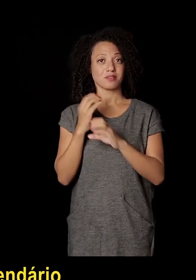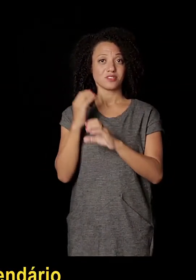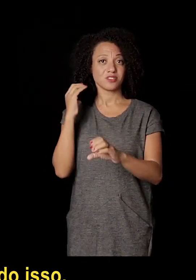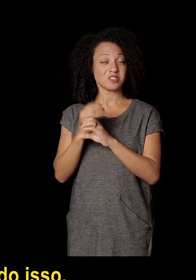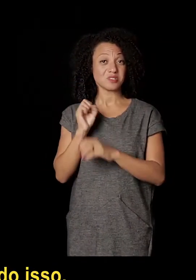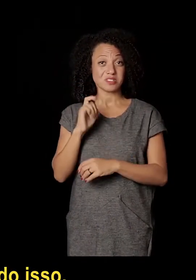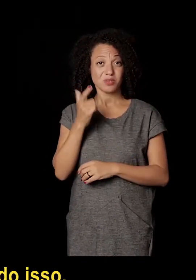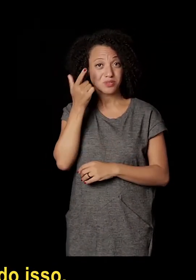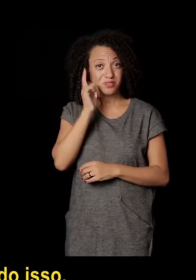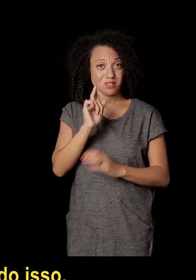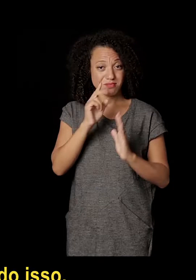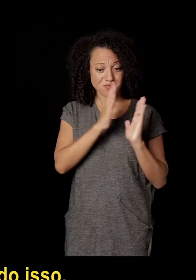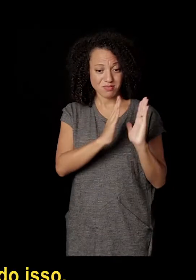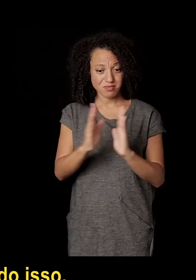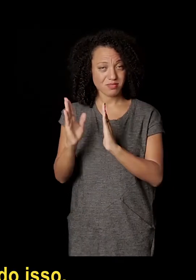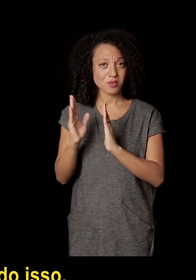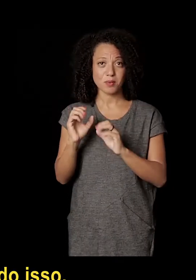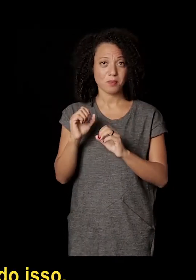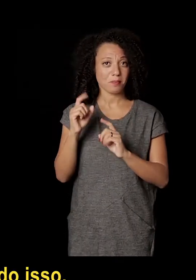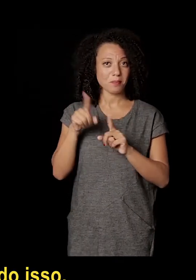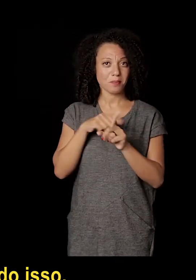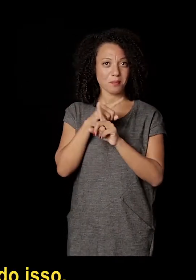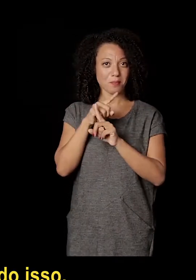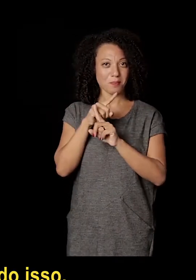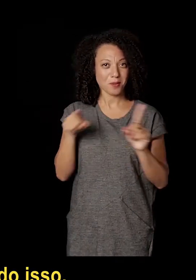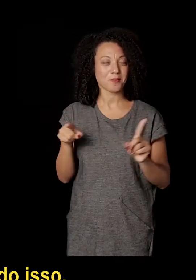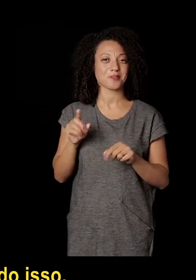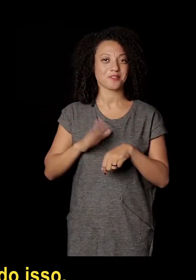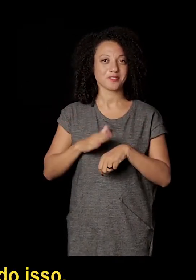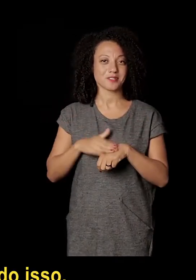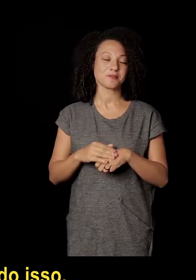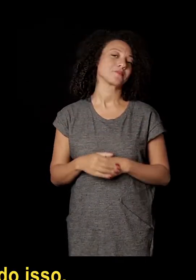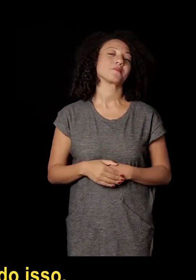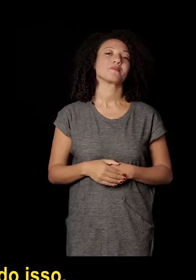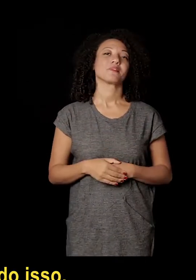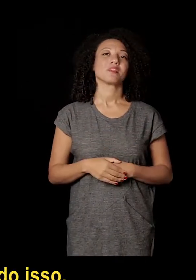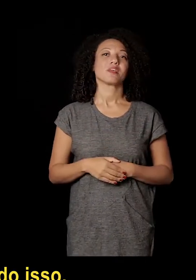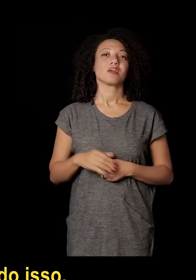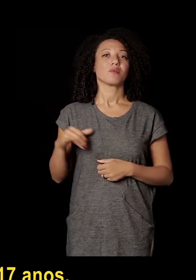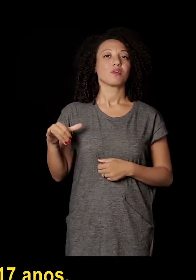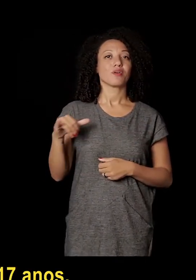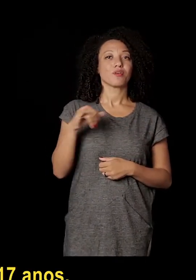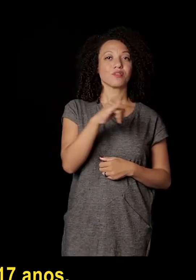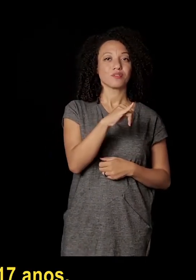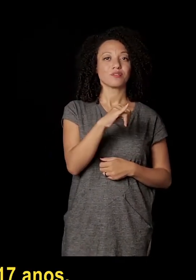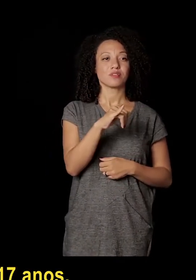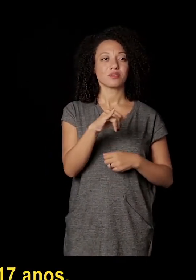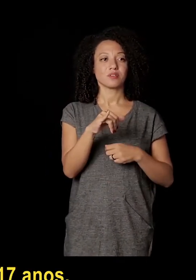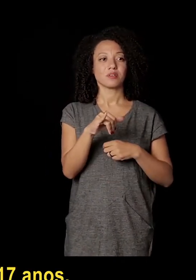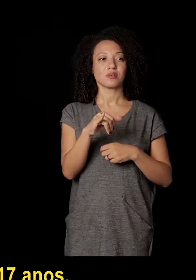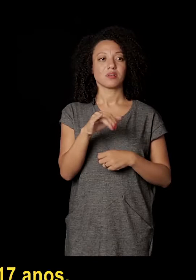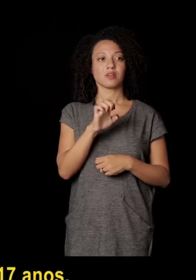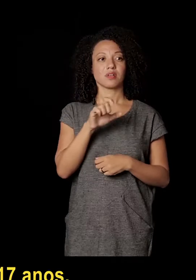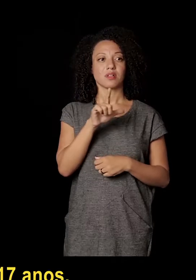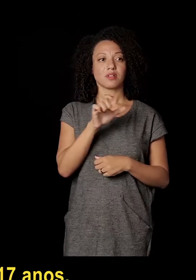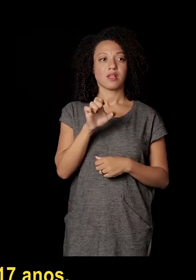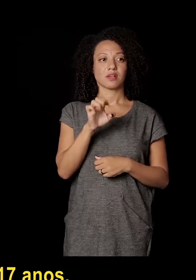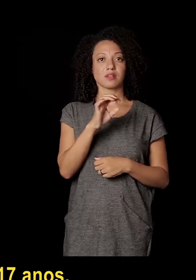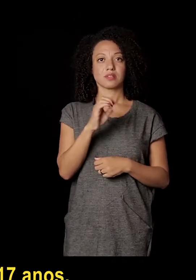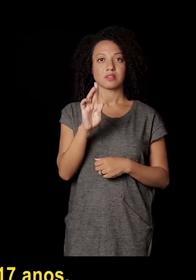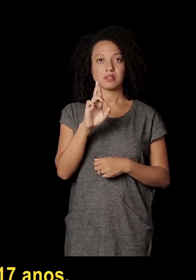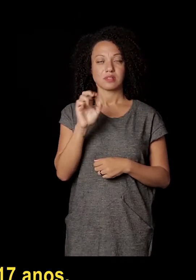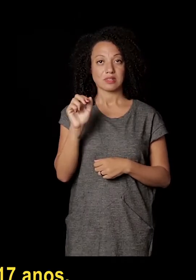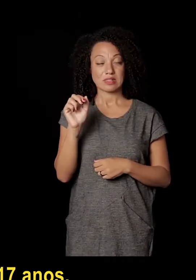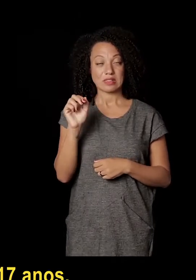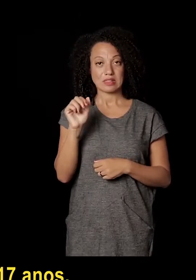engenheiro, eu estava proibido de fazer tudo isso. Mas esse avião que está aí é o Eletra, em que eu desembarquei aos 17 anos